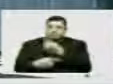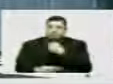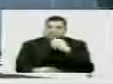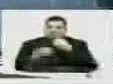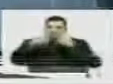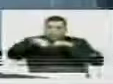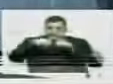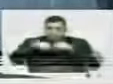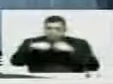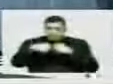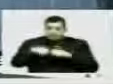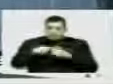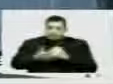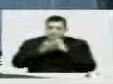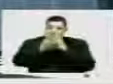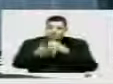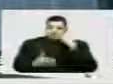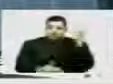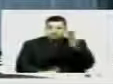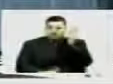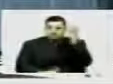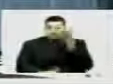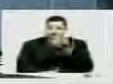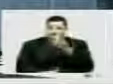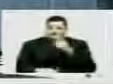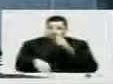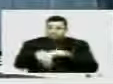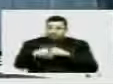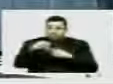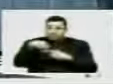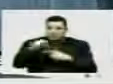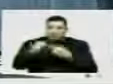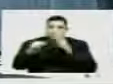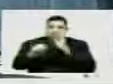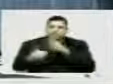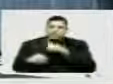nós precisamos dar a importância que o tema